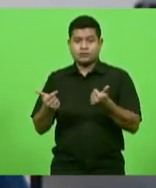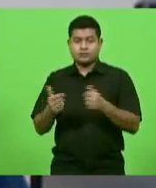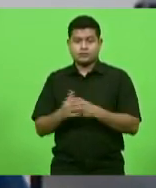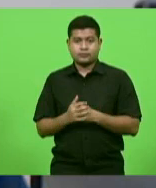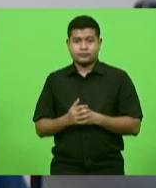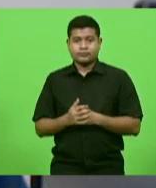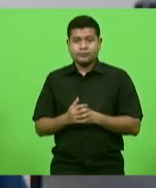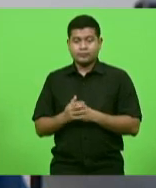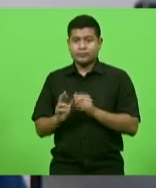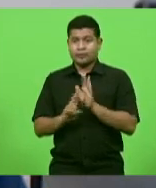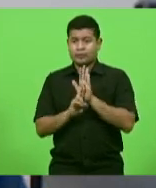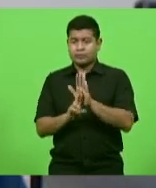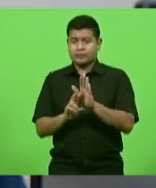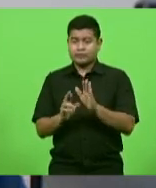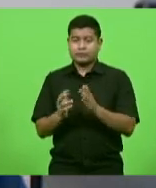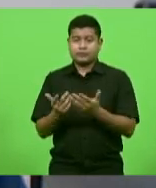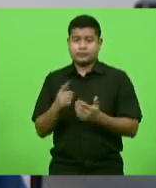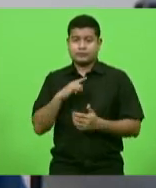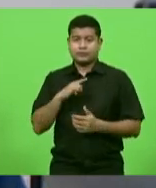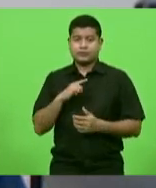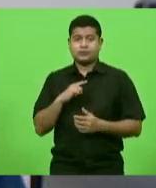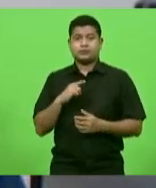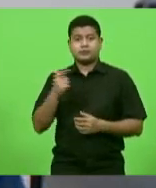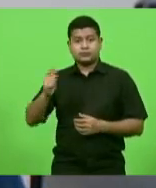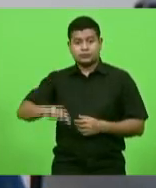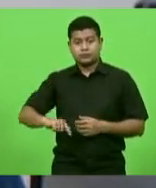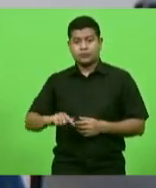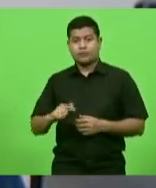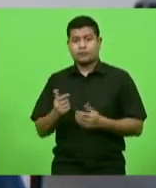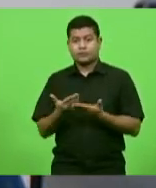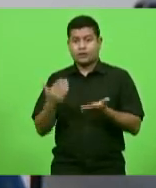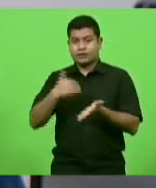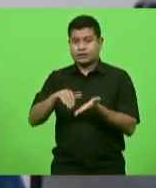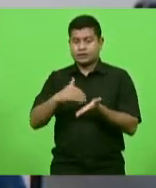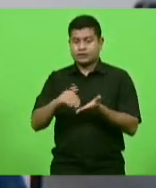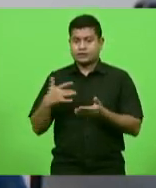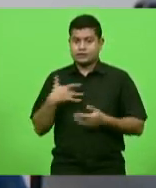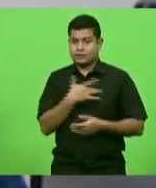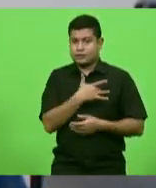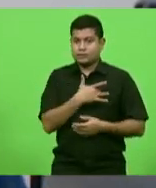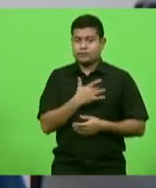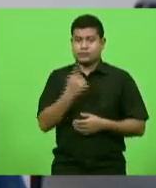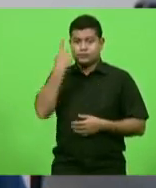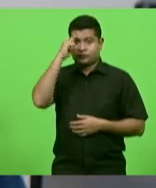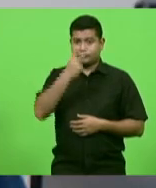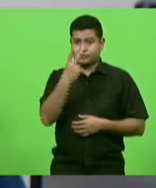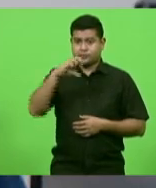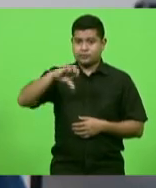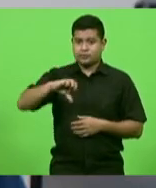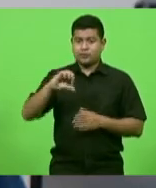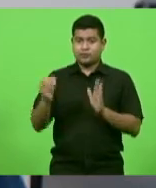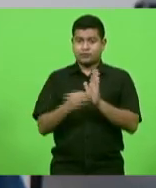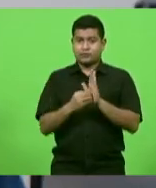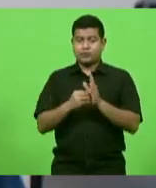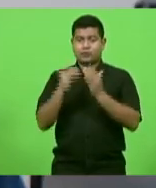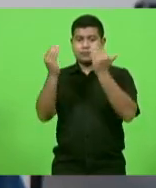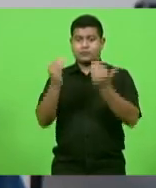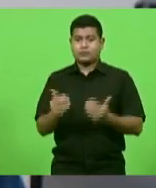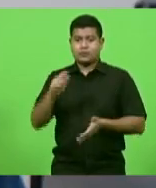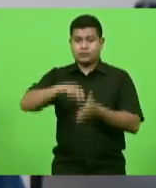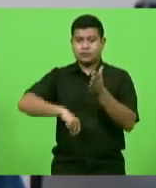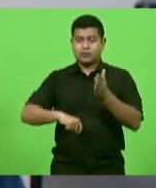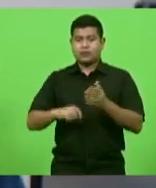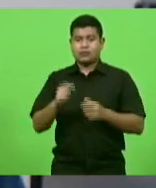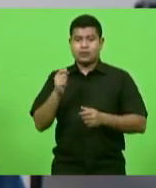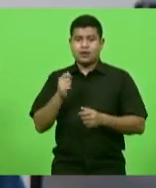é permitido processo novamente a superintendência de gestão administrativa da secretaria da saúde em 29 de Março conexões parecer